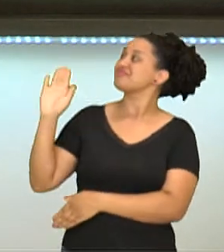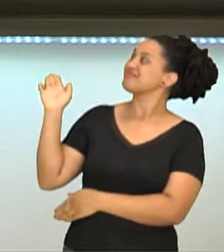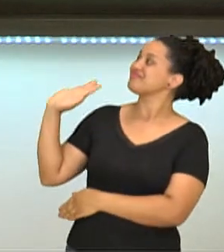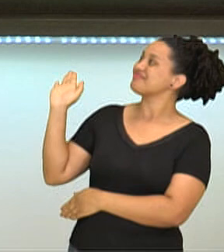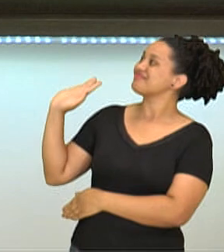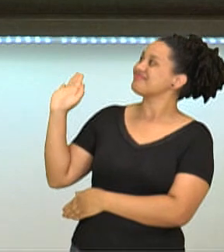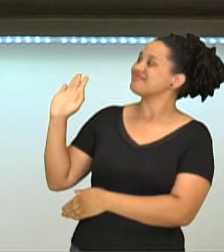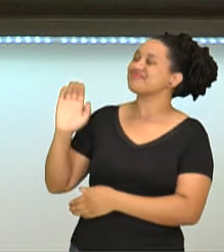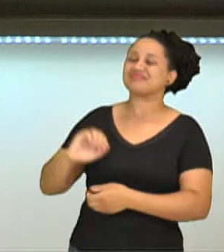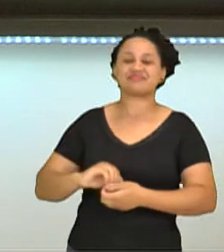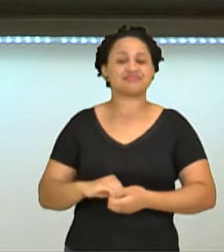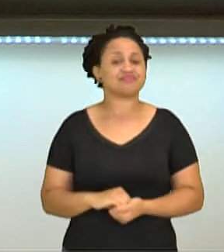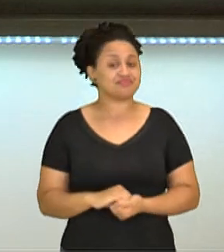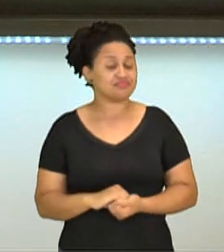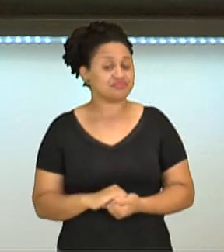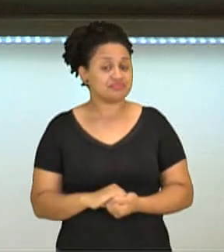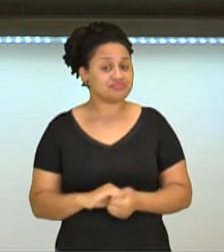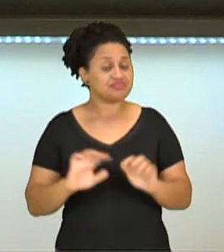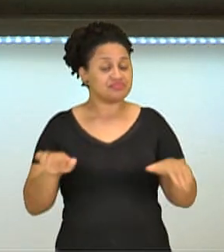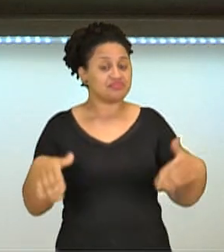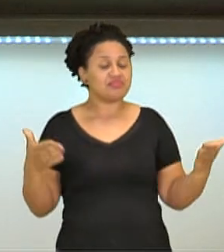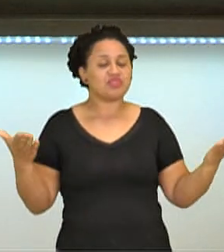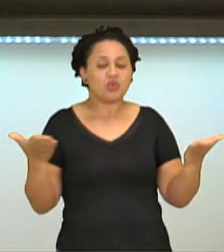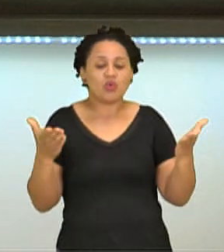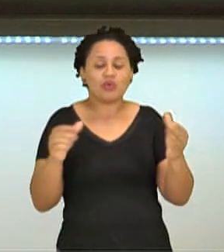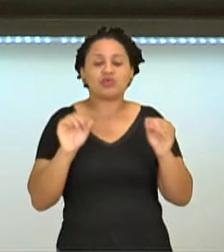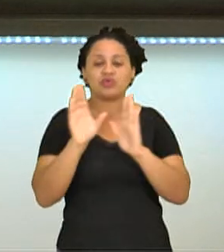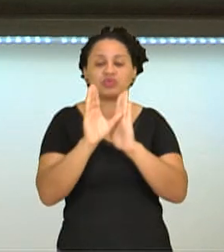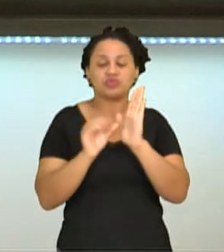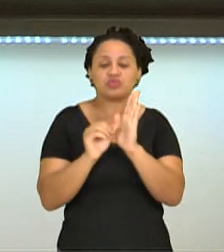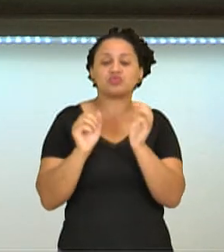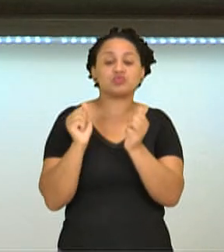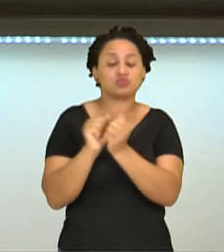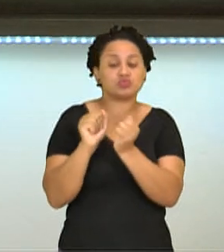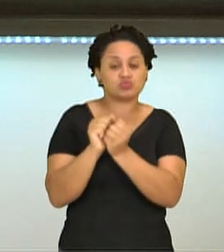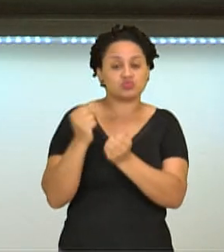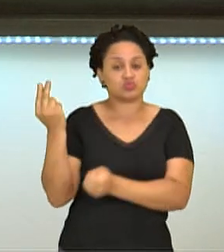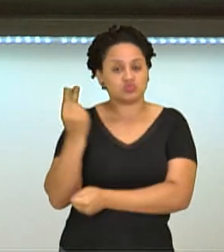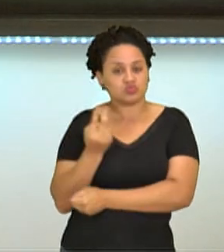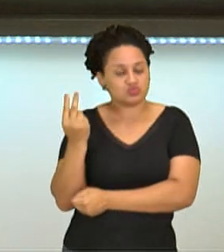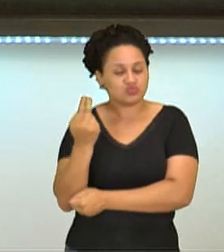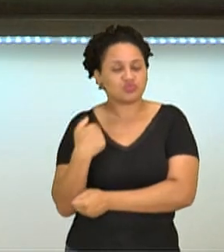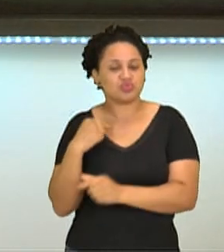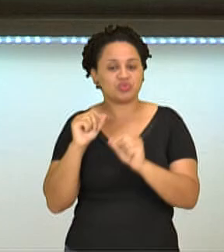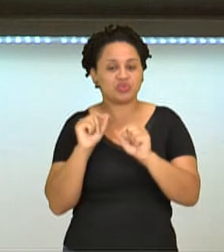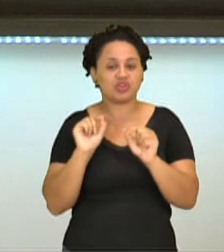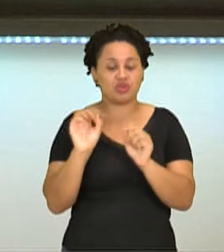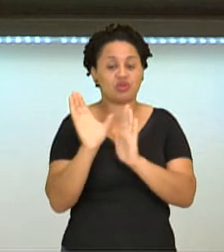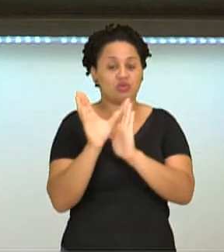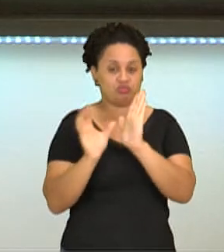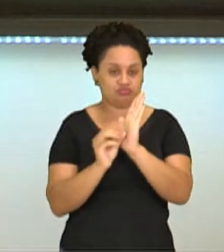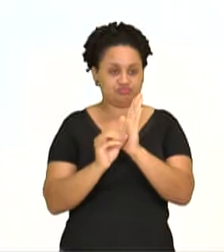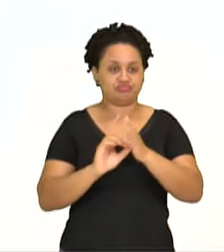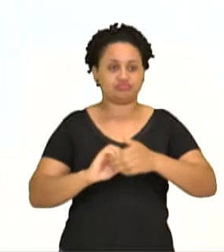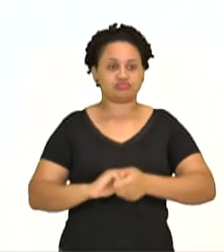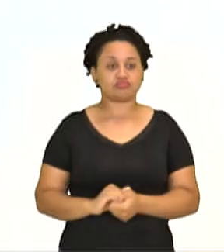Jéssica! E nós vamos trabalhar com vocês então. Estão preparados?